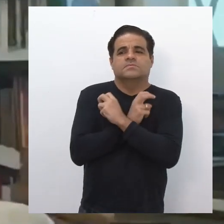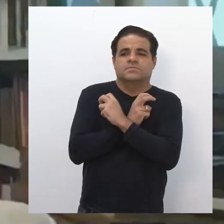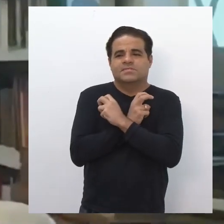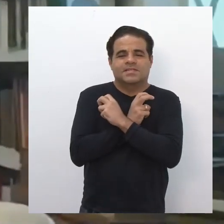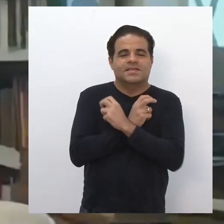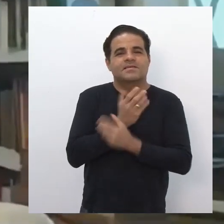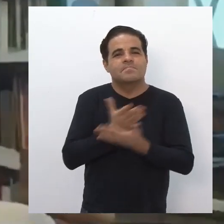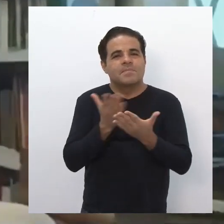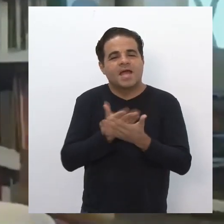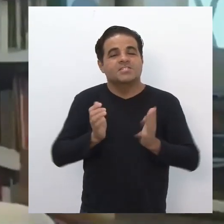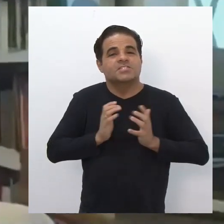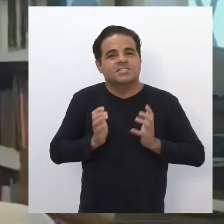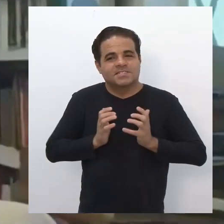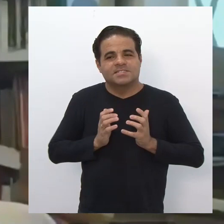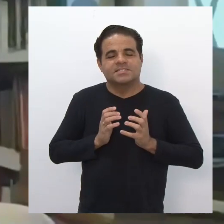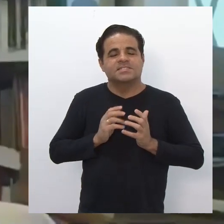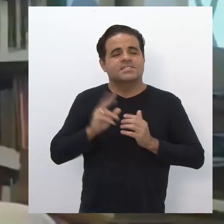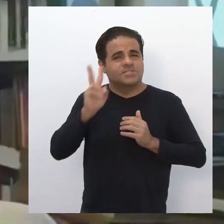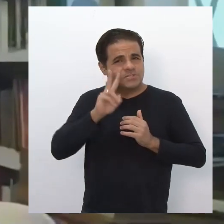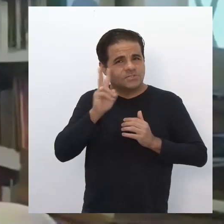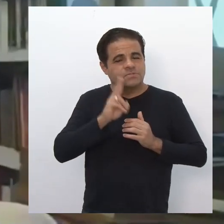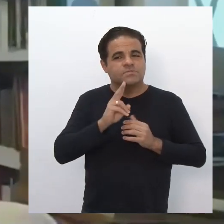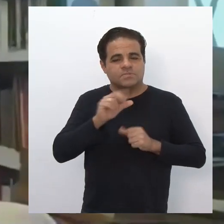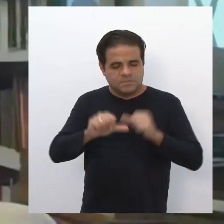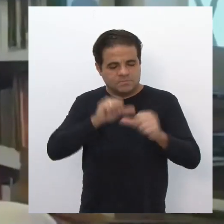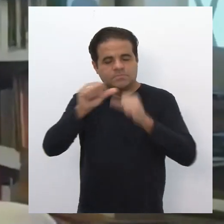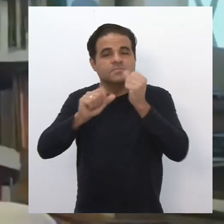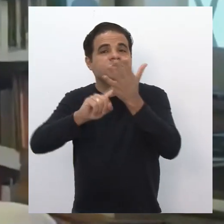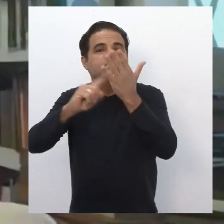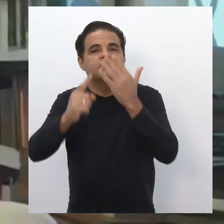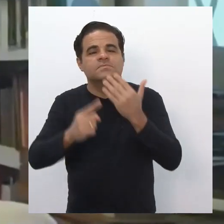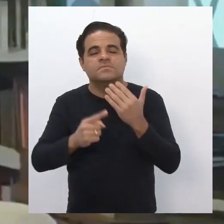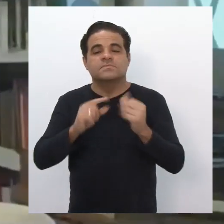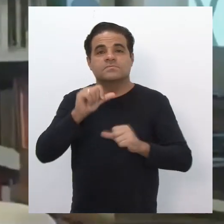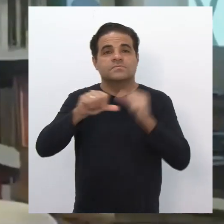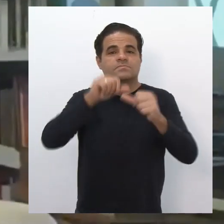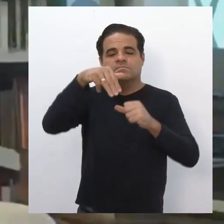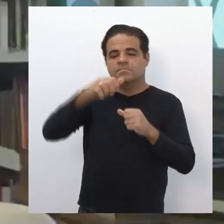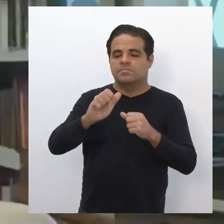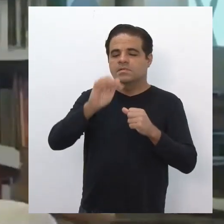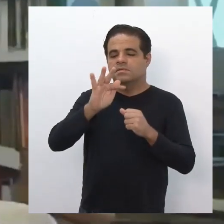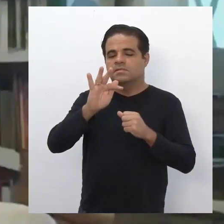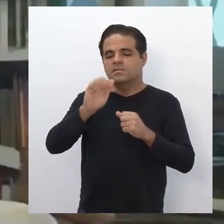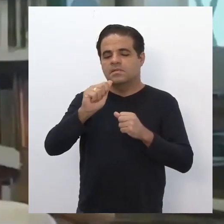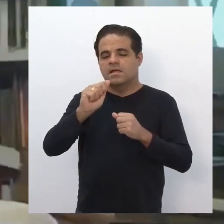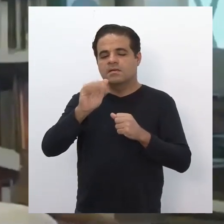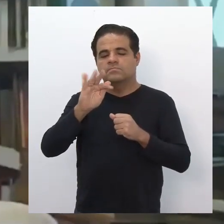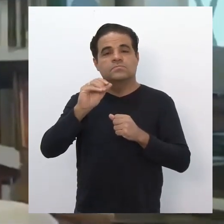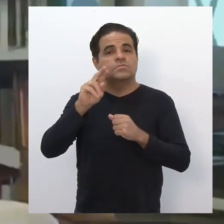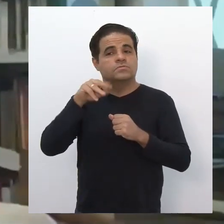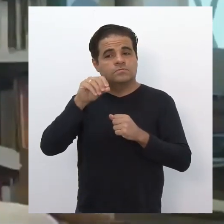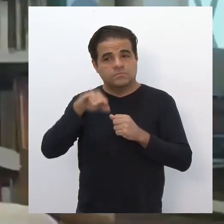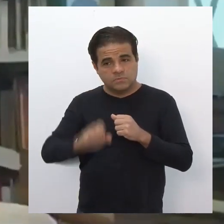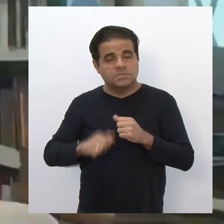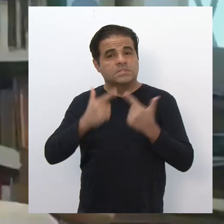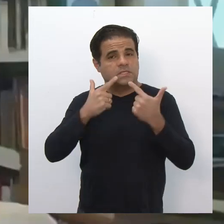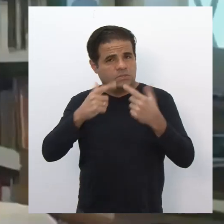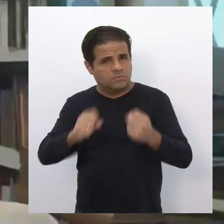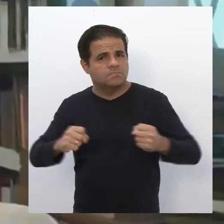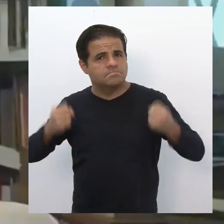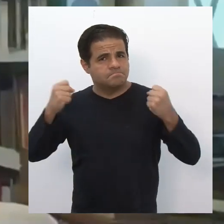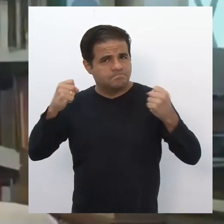riqueza. E essa história da metamorfose é maravilhosa para mostrar isso, porque a metamorfose, que é literatura densa,